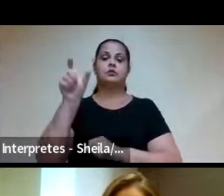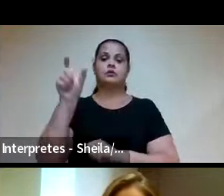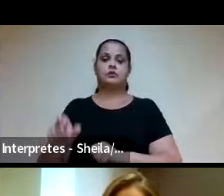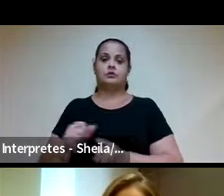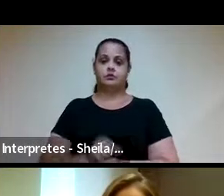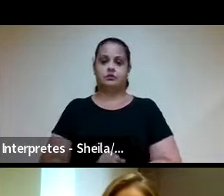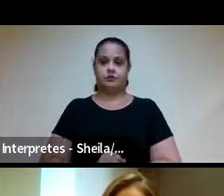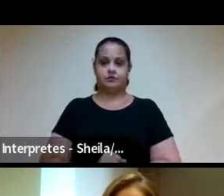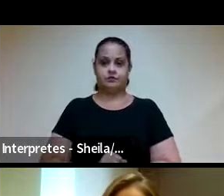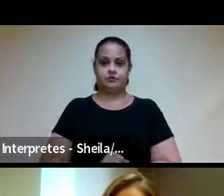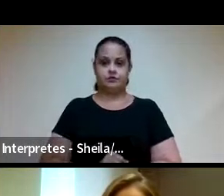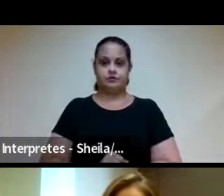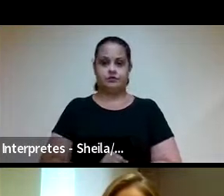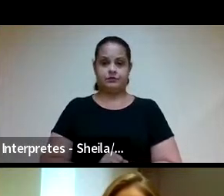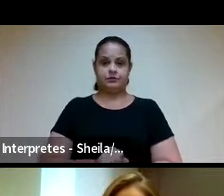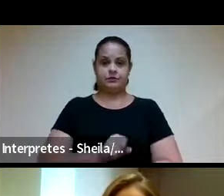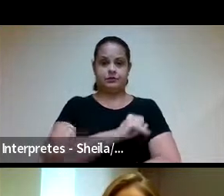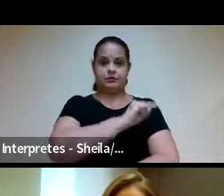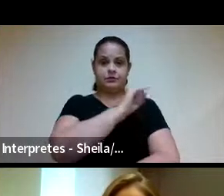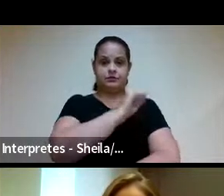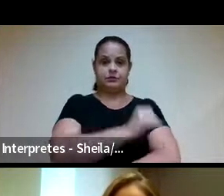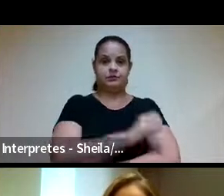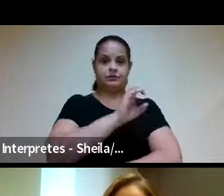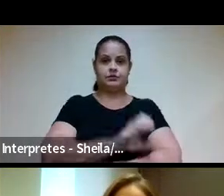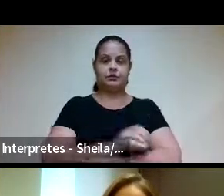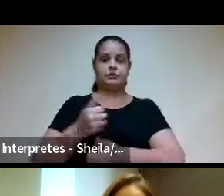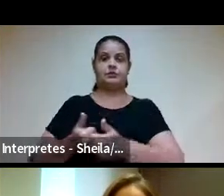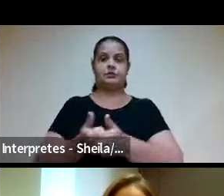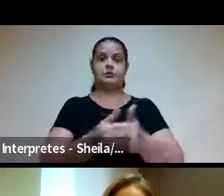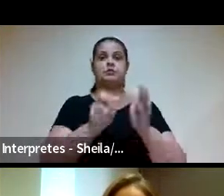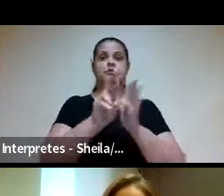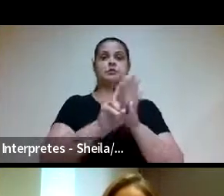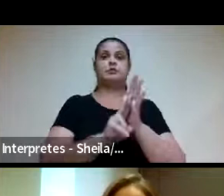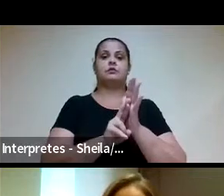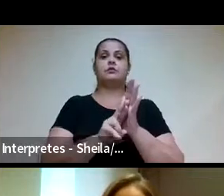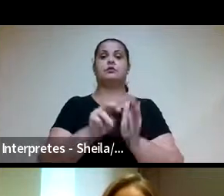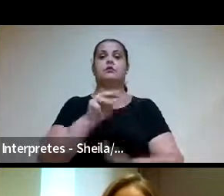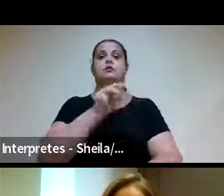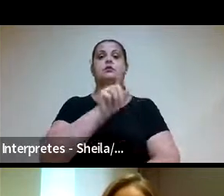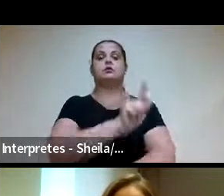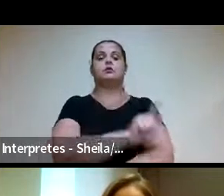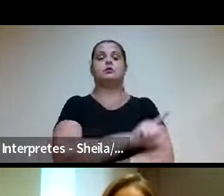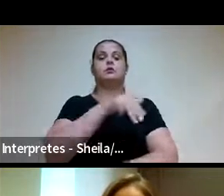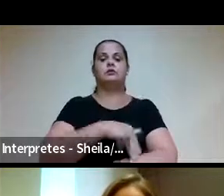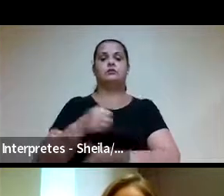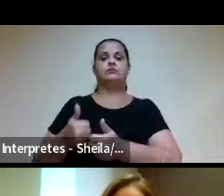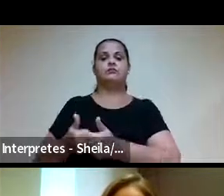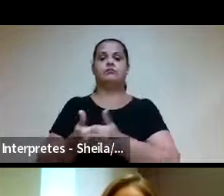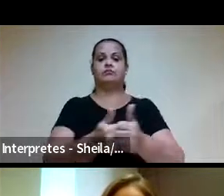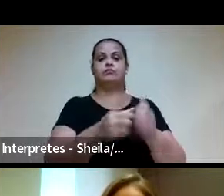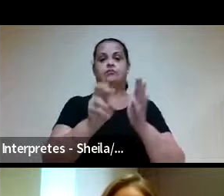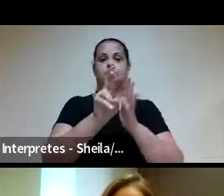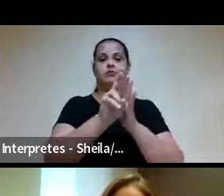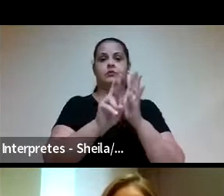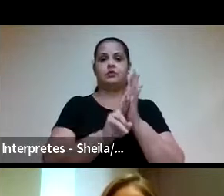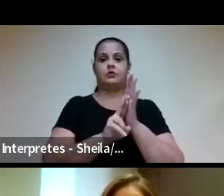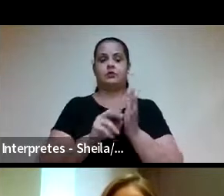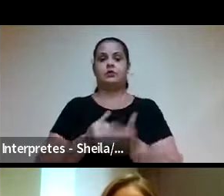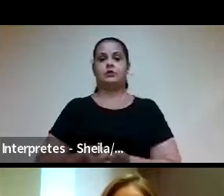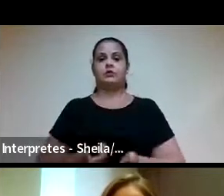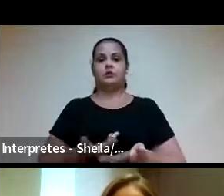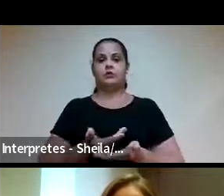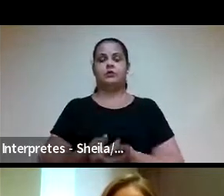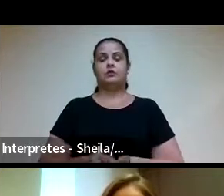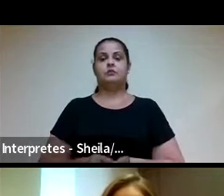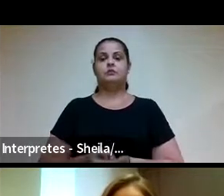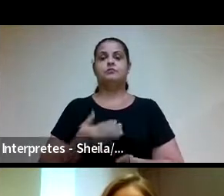Zé Carlos. Apoio a doutora relatora, senhor presidente. Doutor Geraldo. Acompanho a eminente relatora, senhor presidente. Nesse processo, eu também